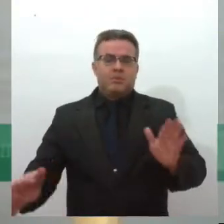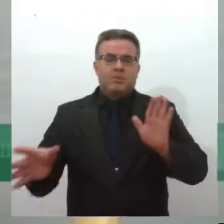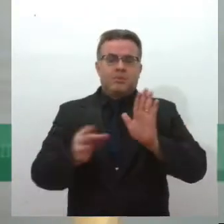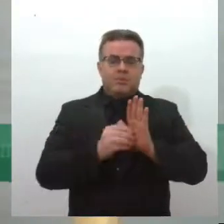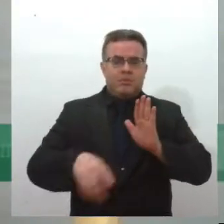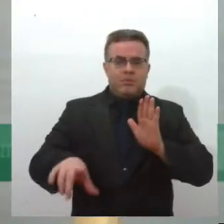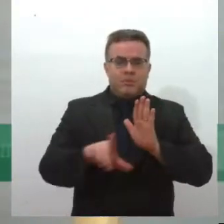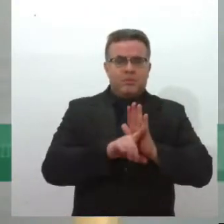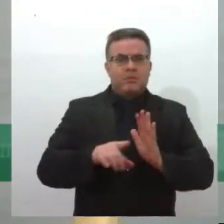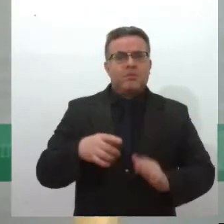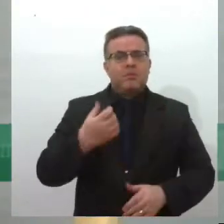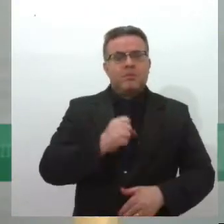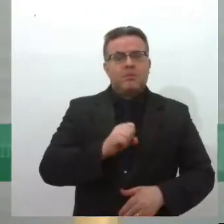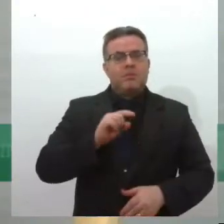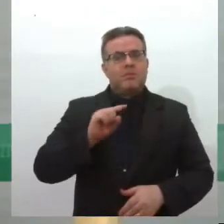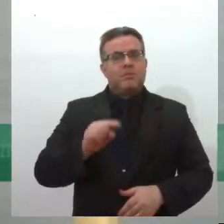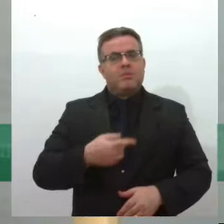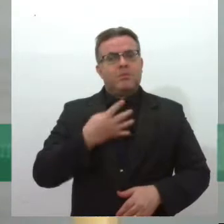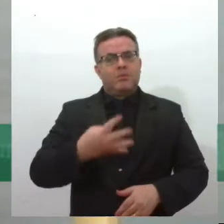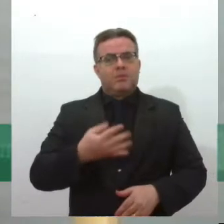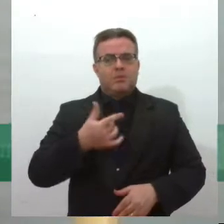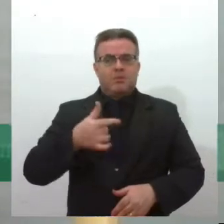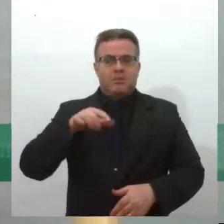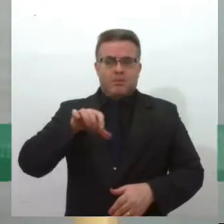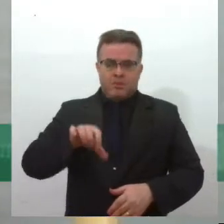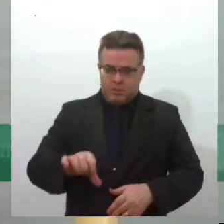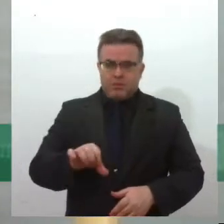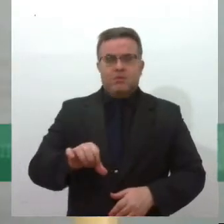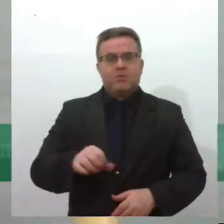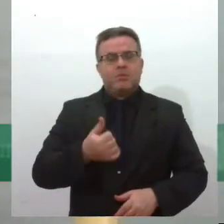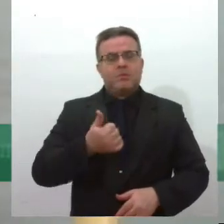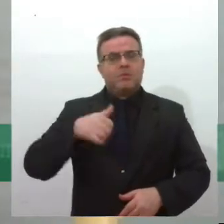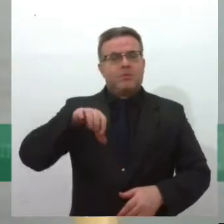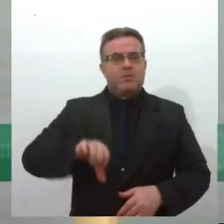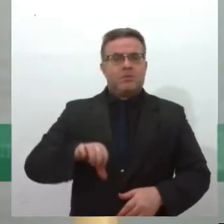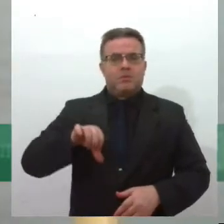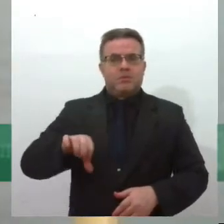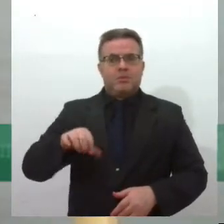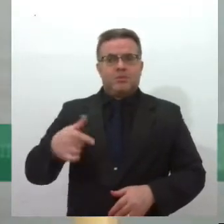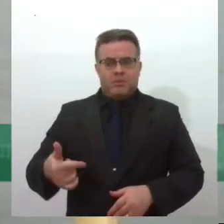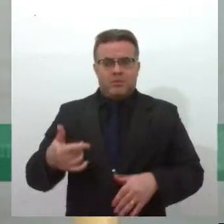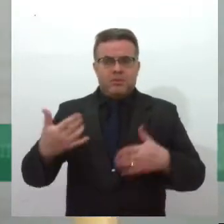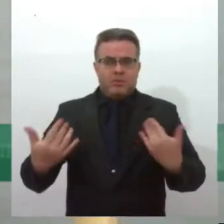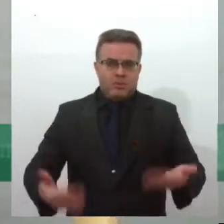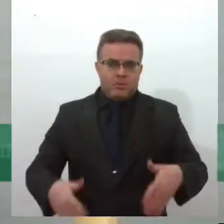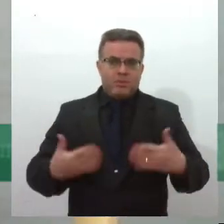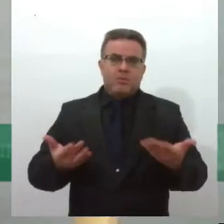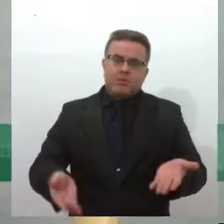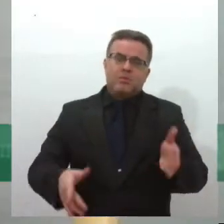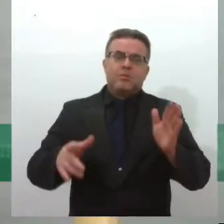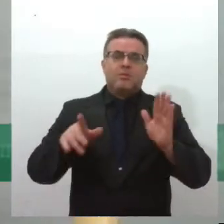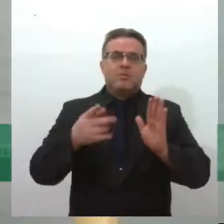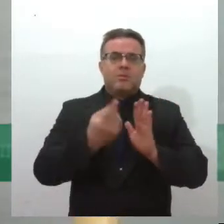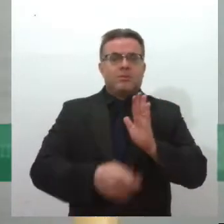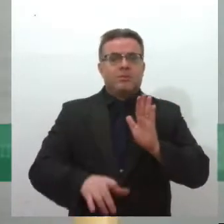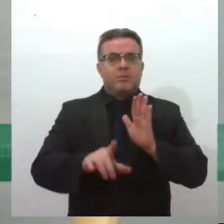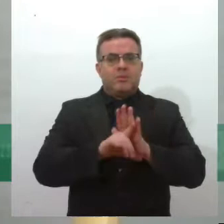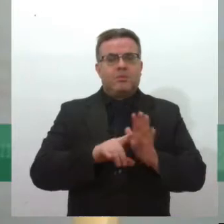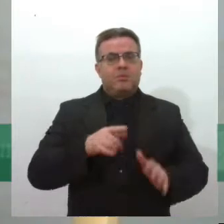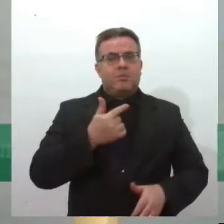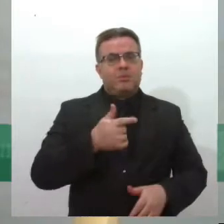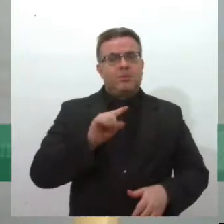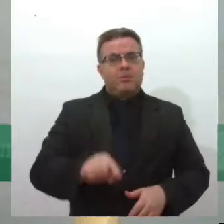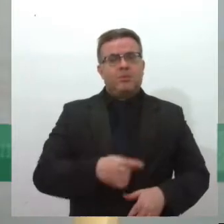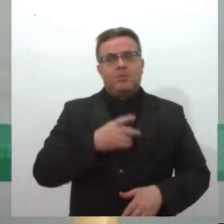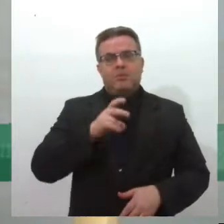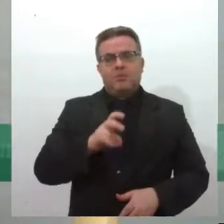número 8.429 do ano de 1992. O PL 2505, de